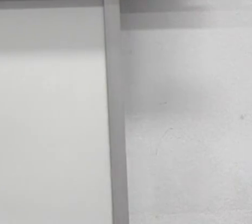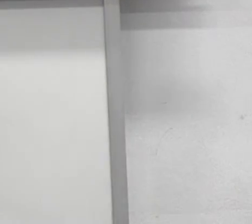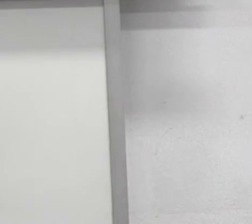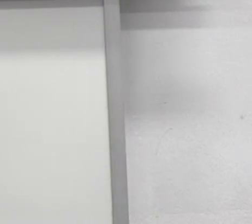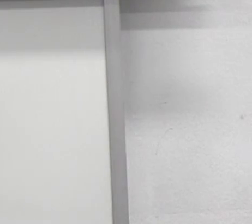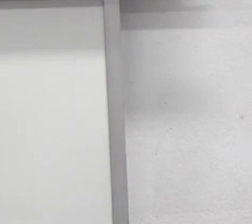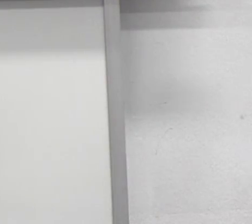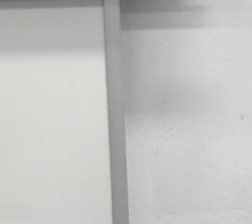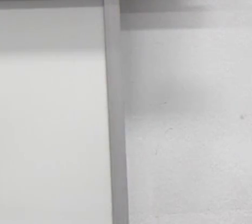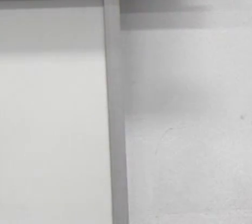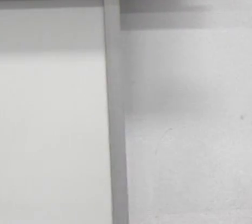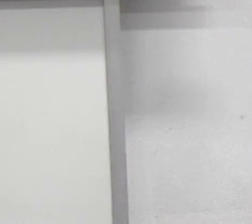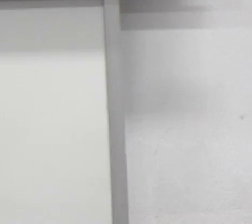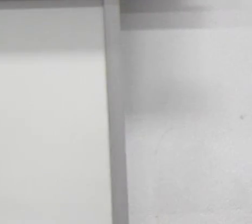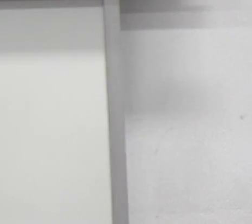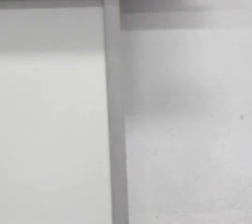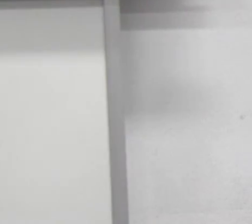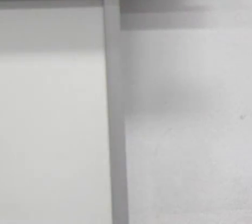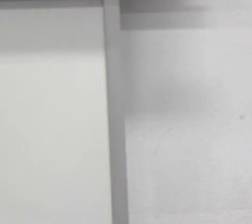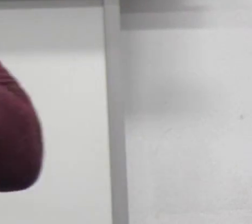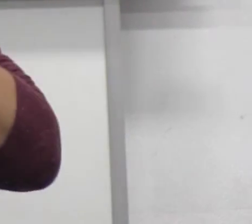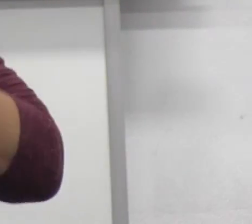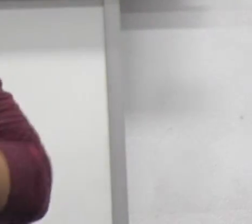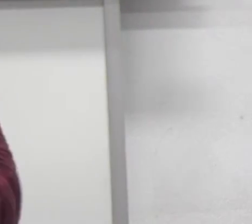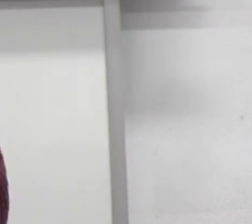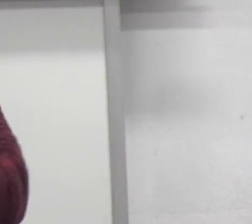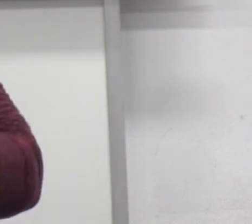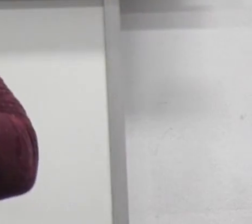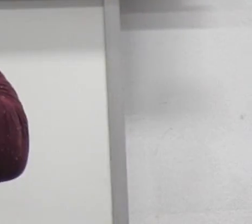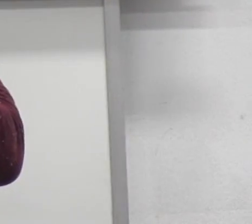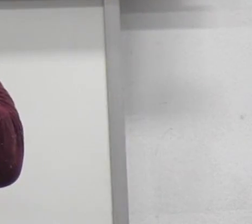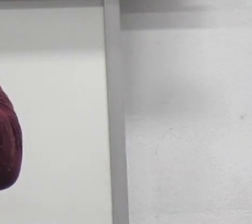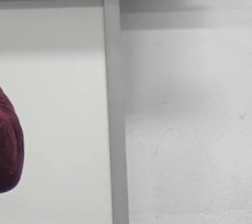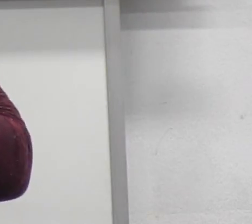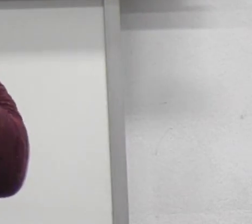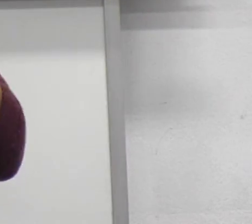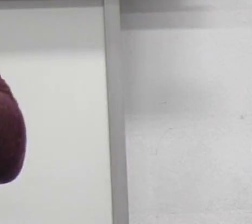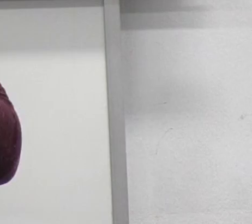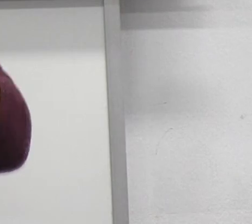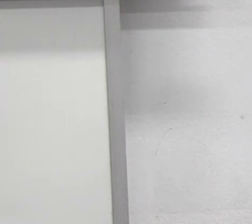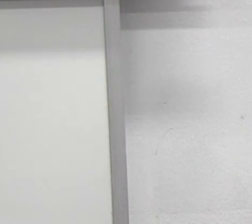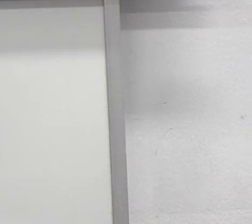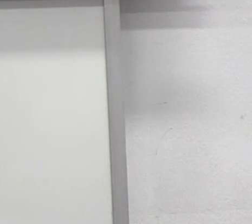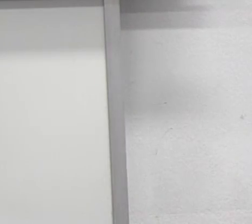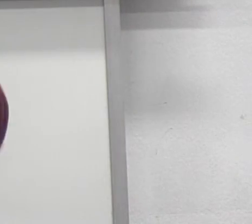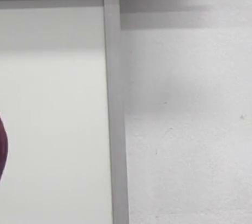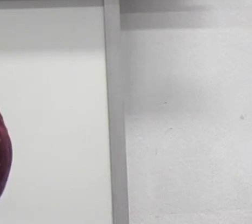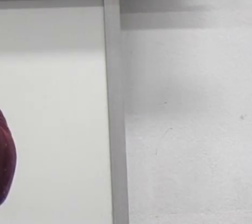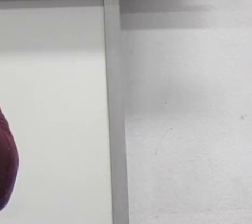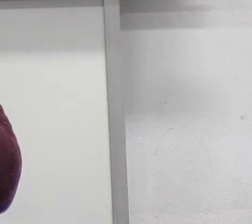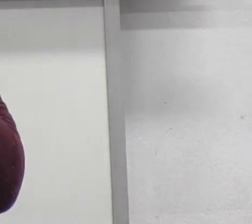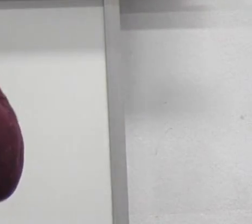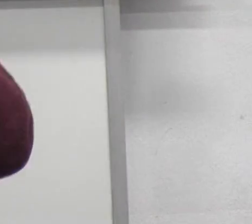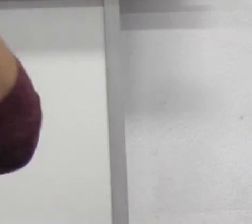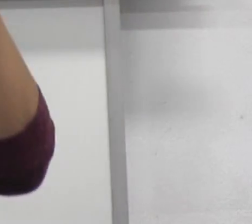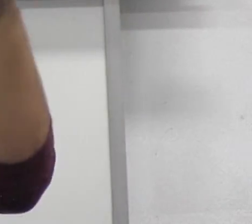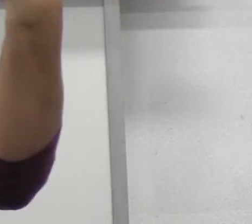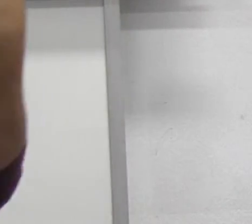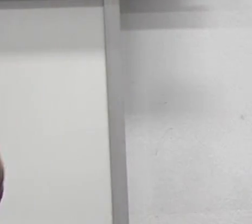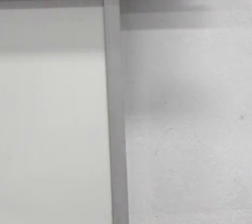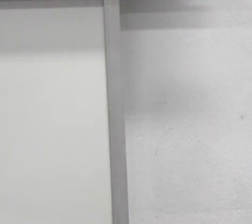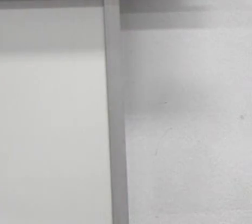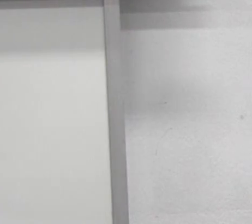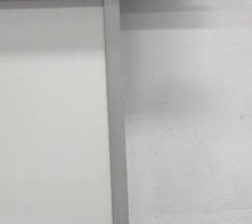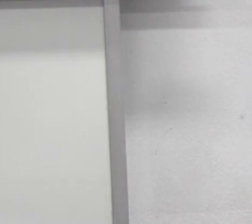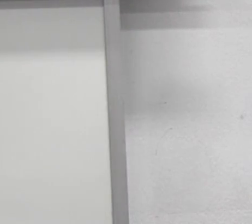como sujeito, não é só o foco no implante, na oralização, é um sujeito como um todo, como o cognitivo,